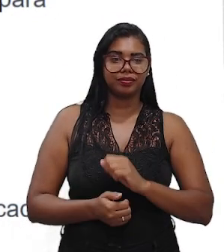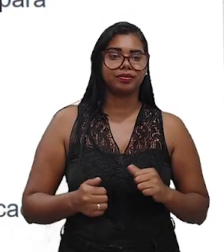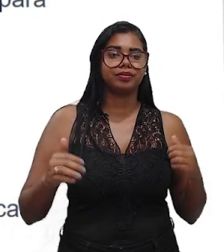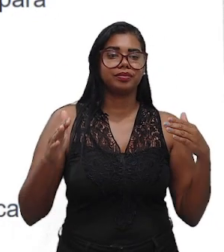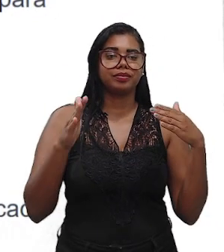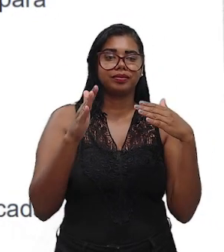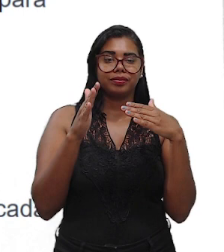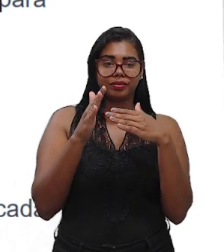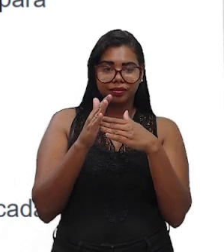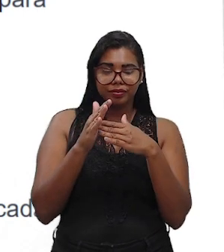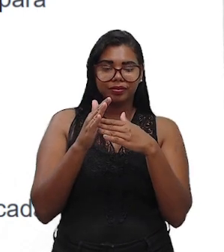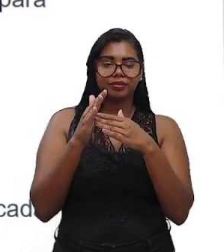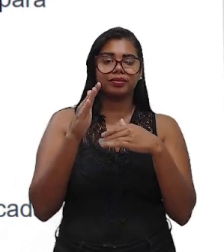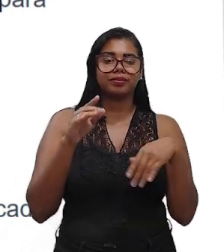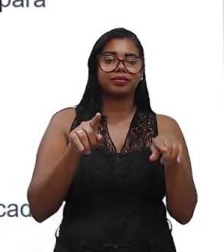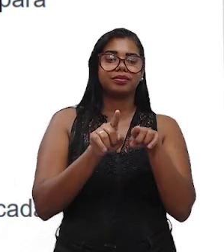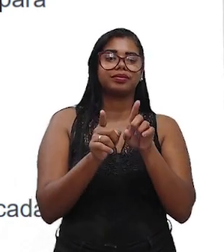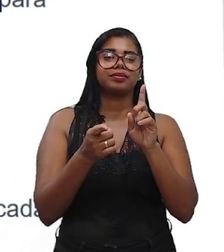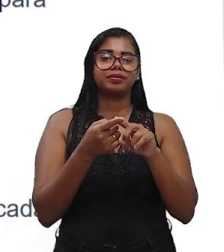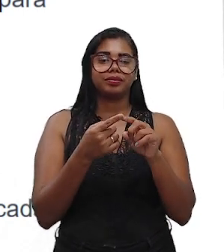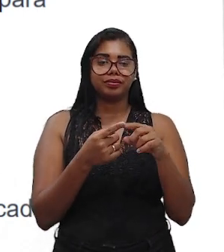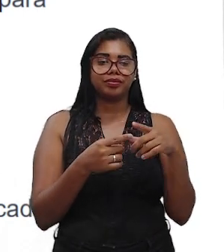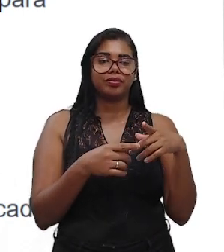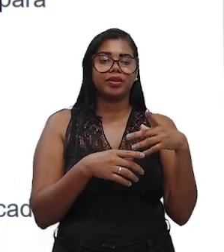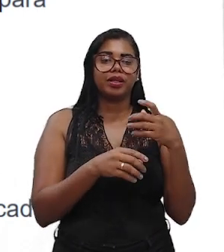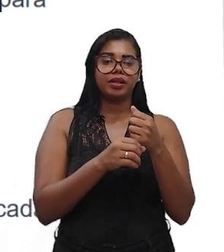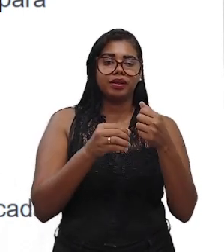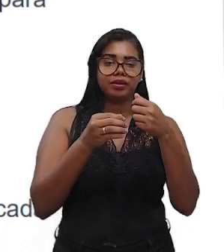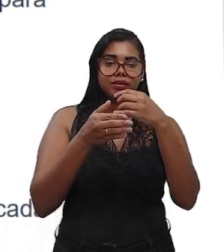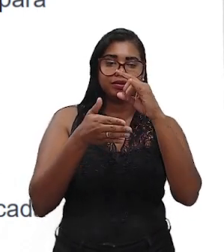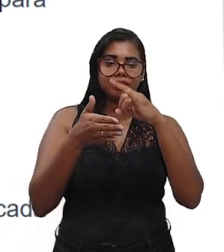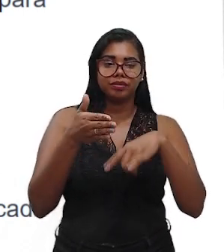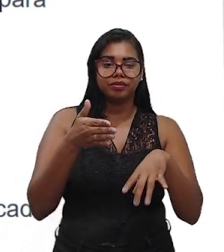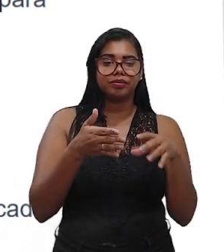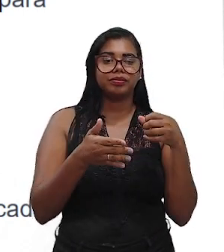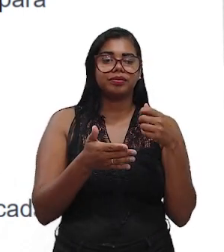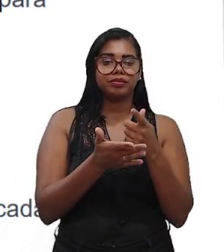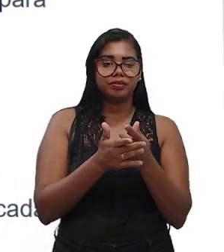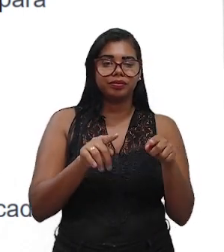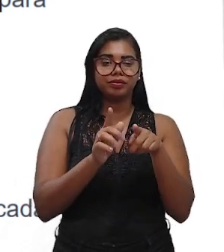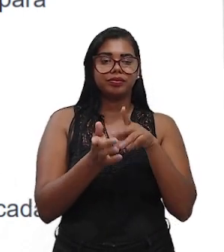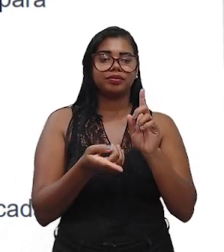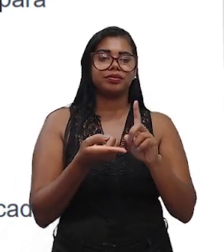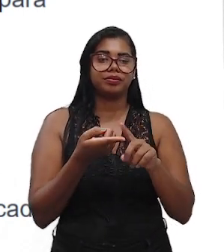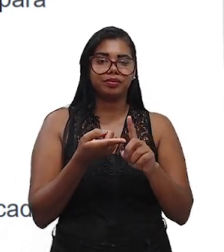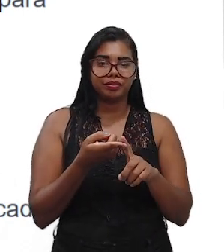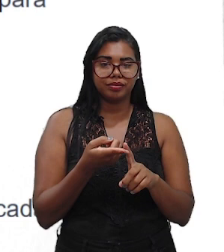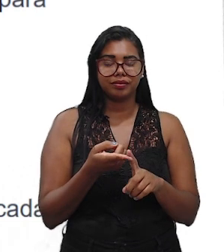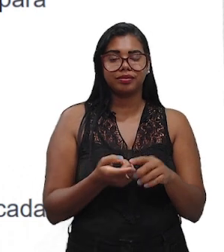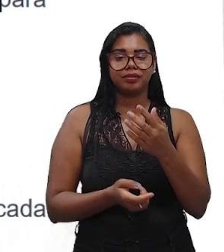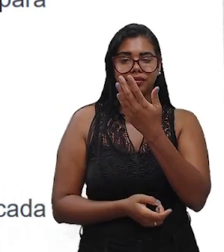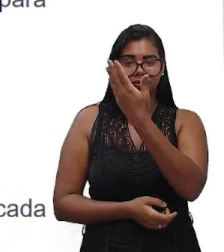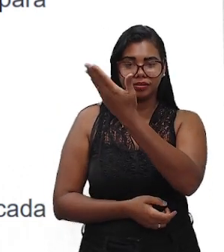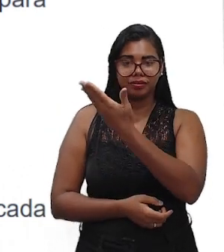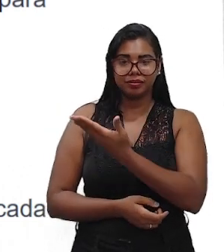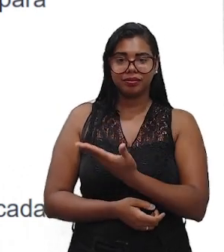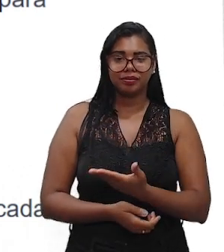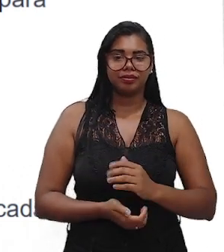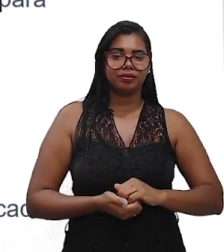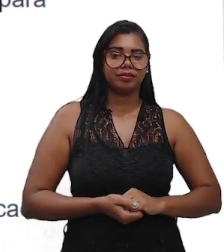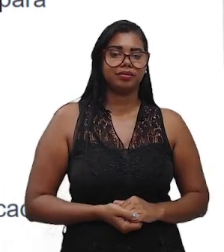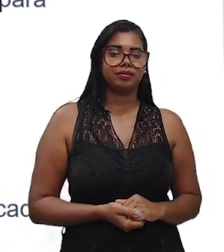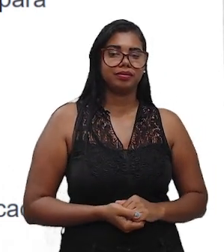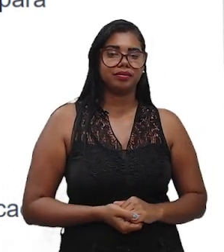igual ao estoque mínimo mais lote de compra, onde é o estoque máximo, estoque mínimo e lote de